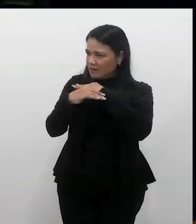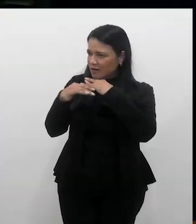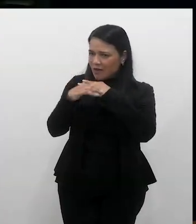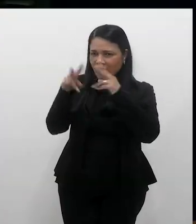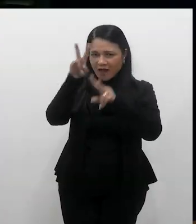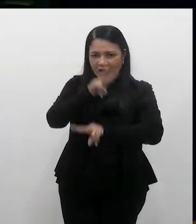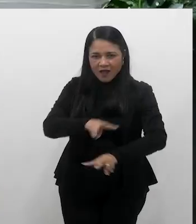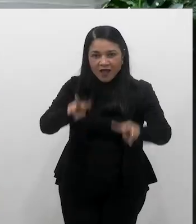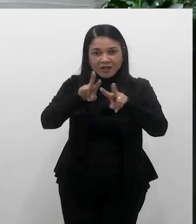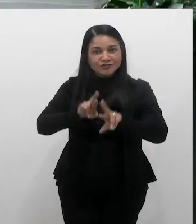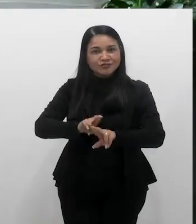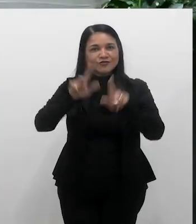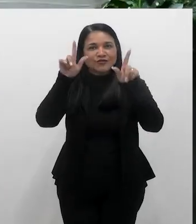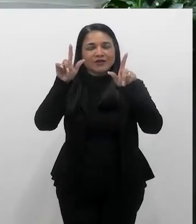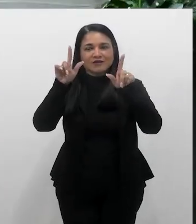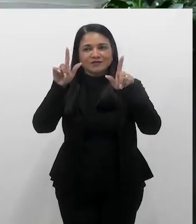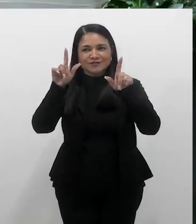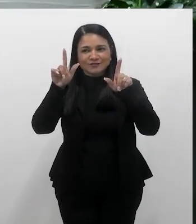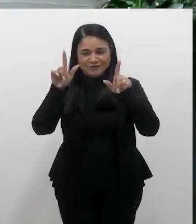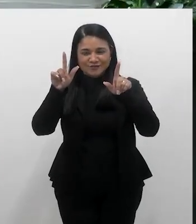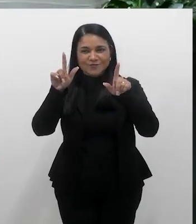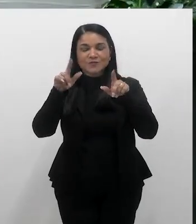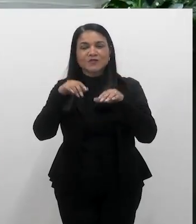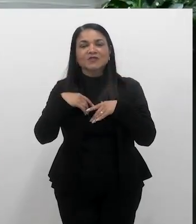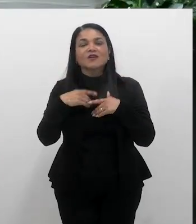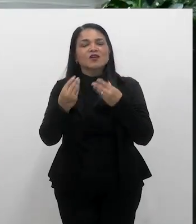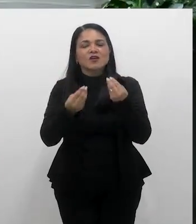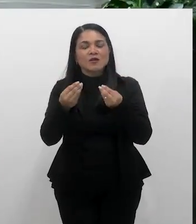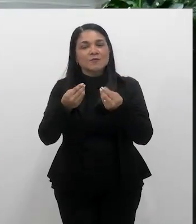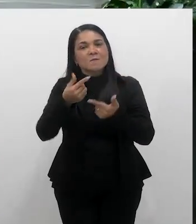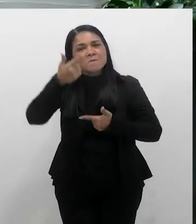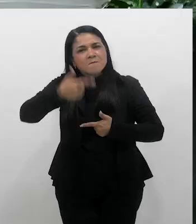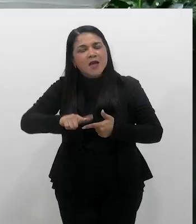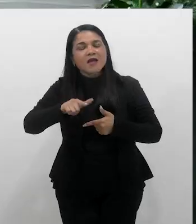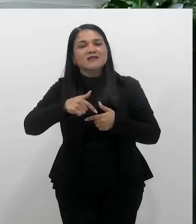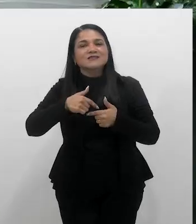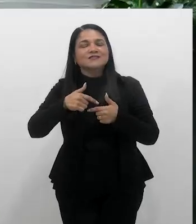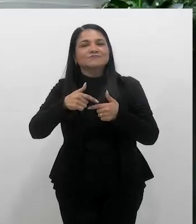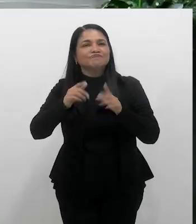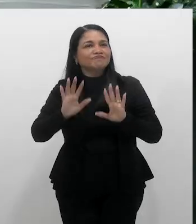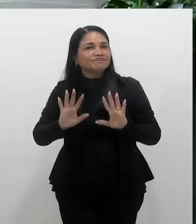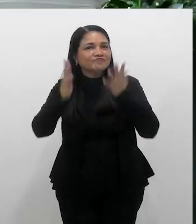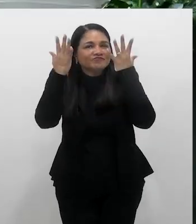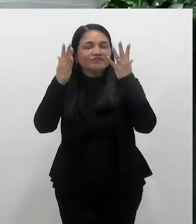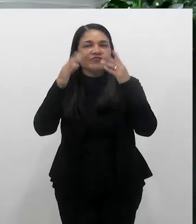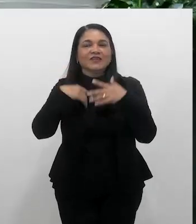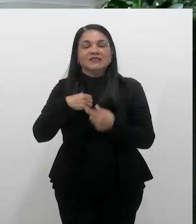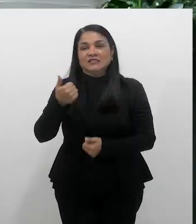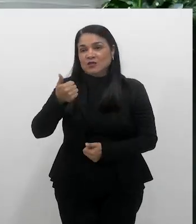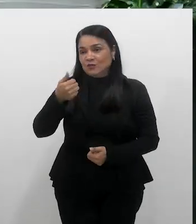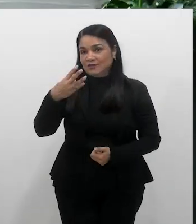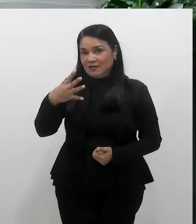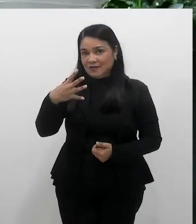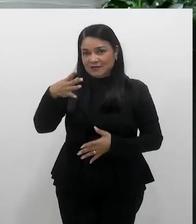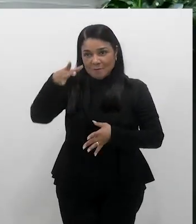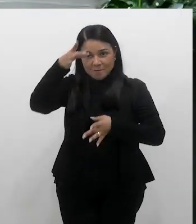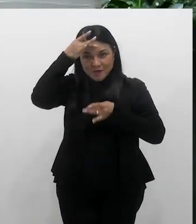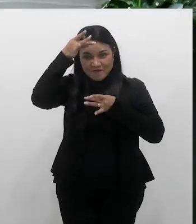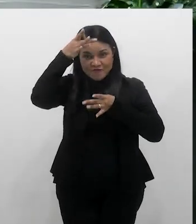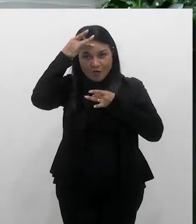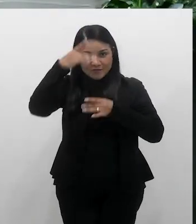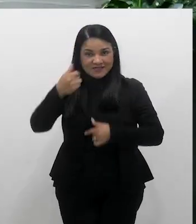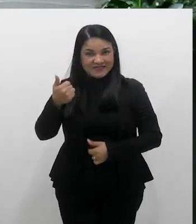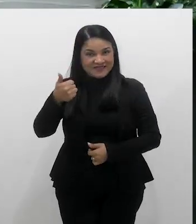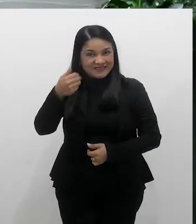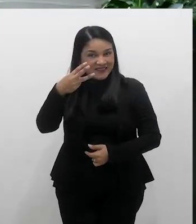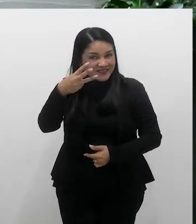de uma outra maneira. Quais são as outras atrações que você traz para o festival? Olha, a gente tem... são 13 performances no